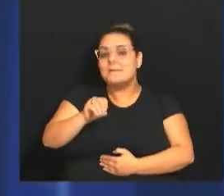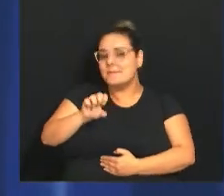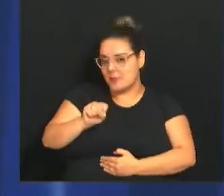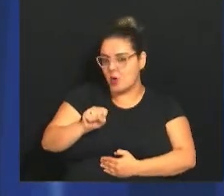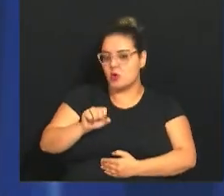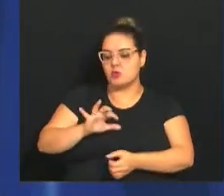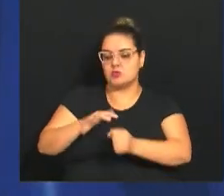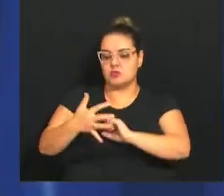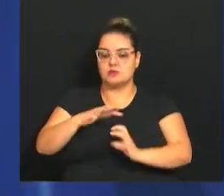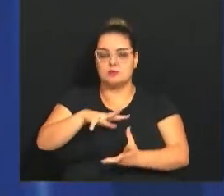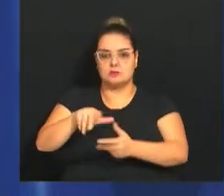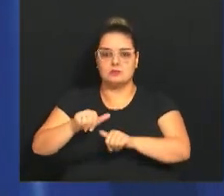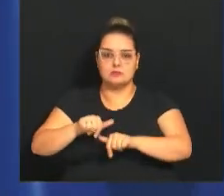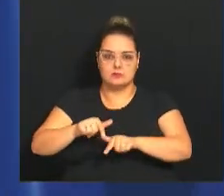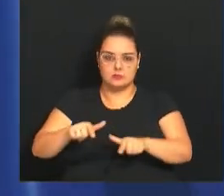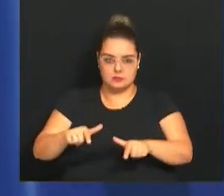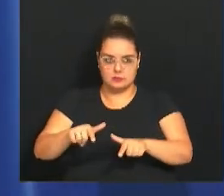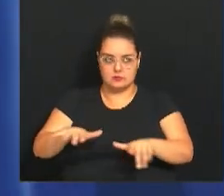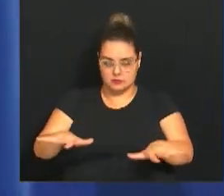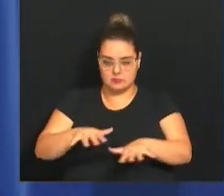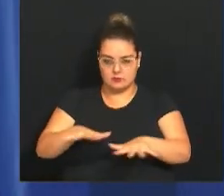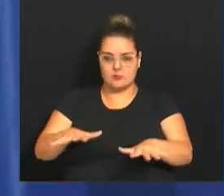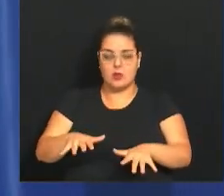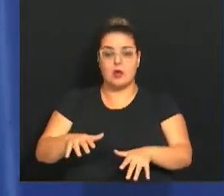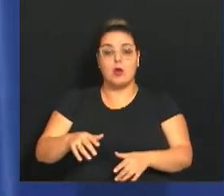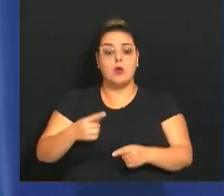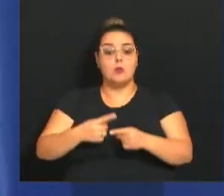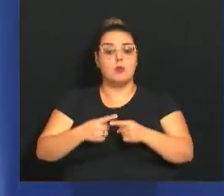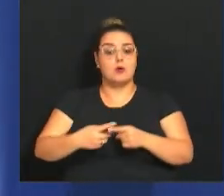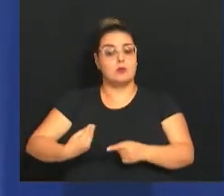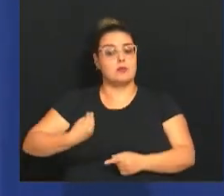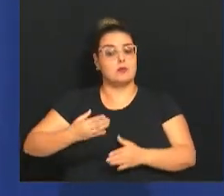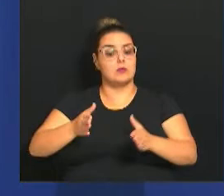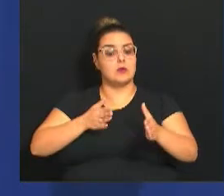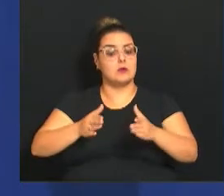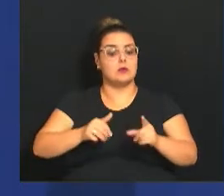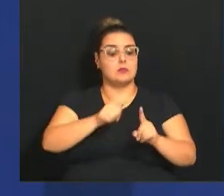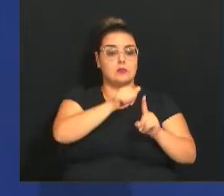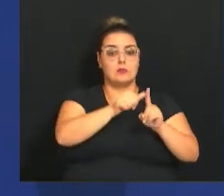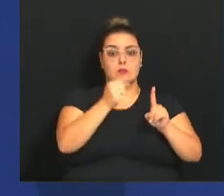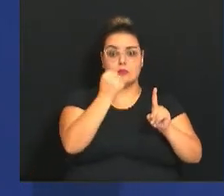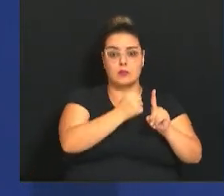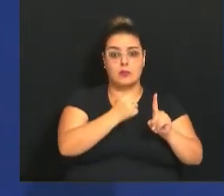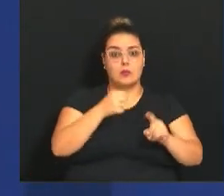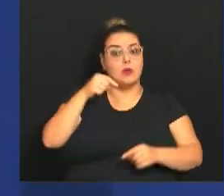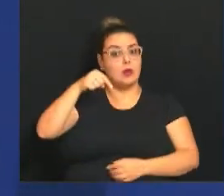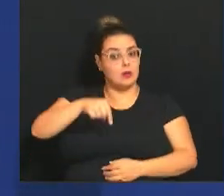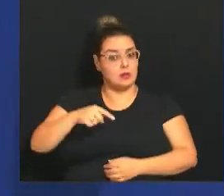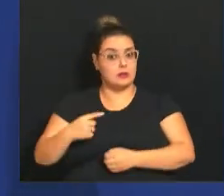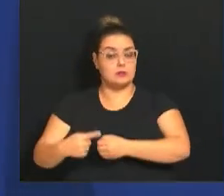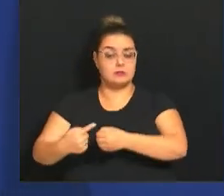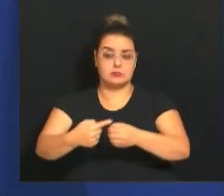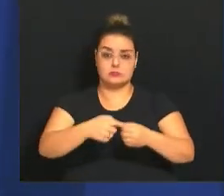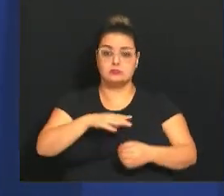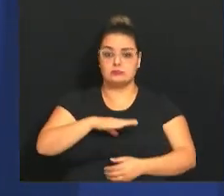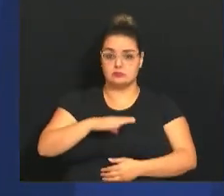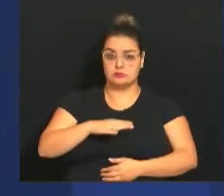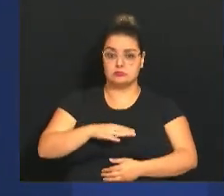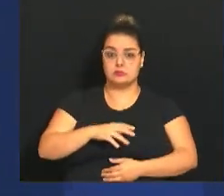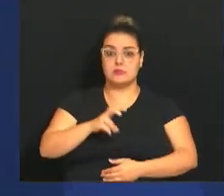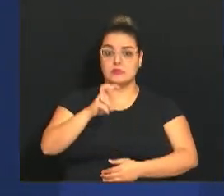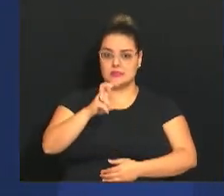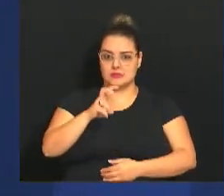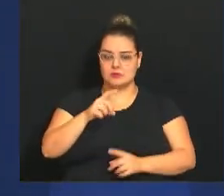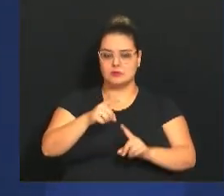de feminicídio, principalmente na nossa região. Então, só em Campinas esse ano a gente teve 5 casos, ou inclusive foi na